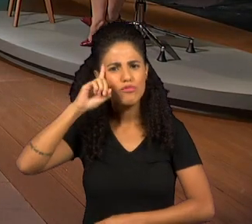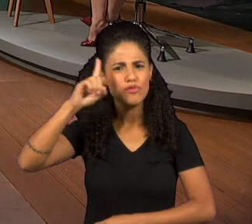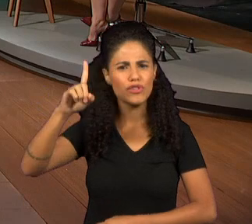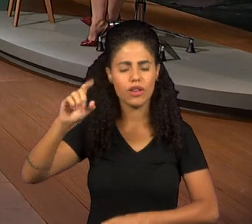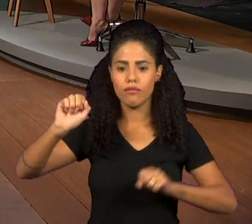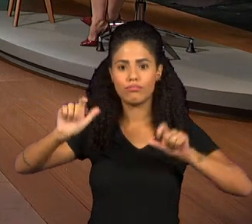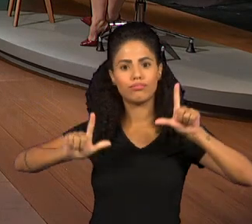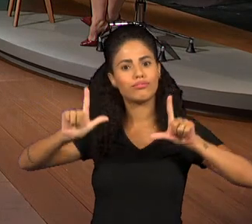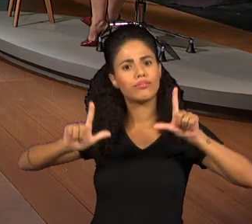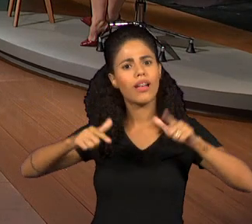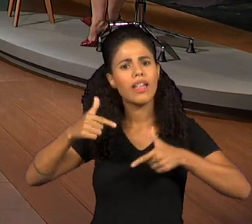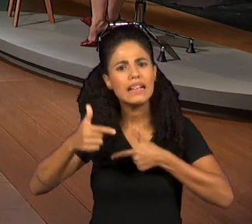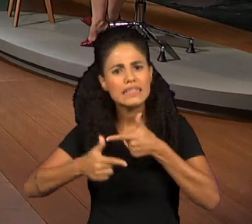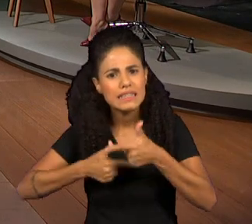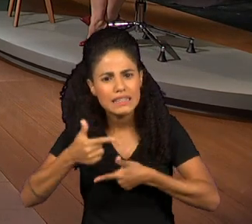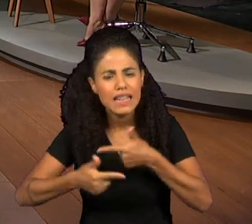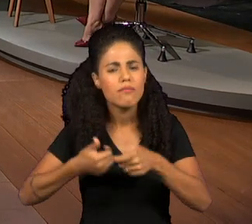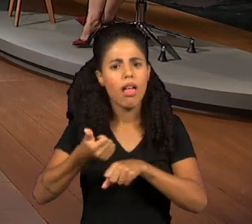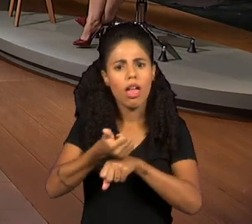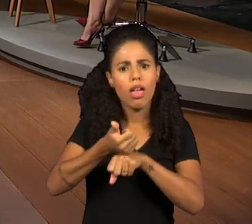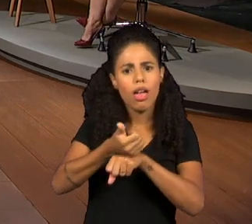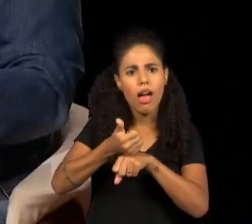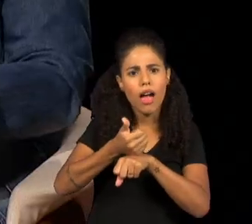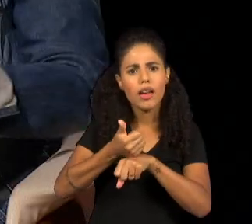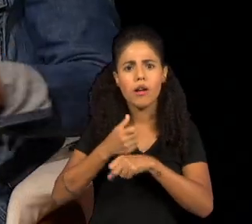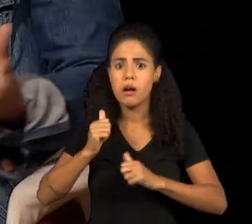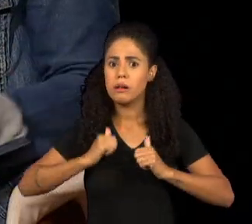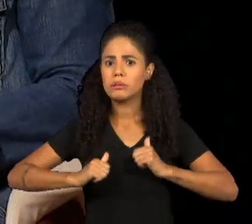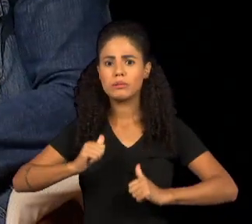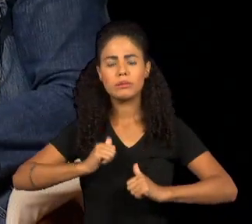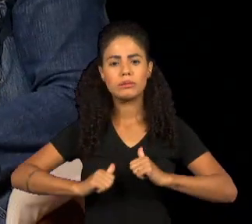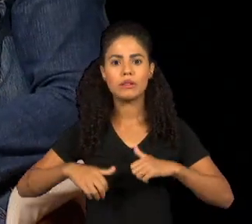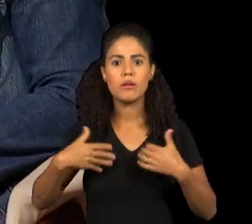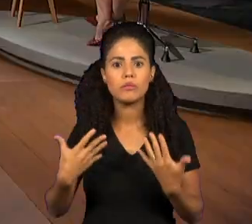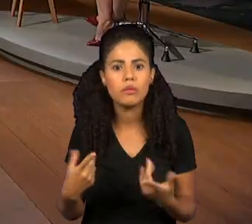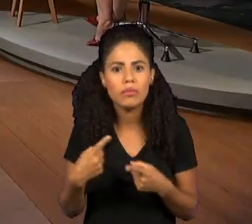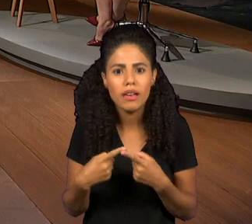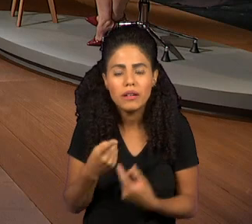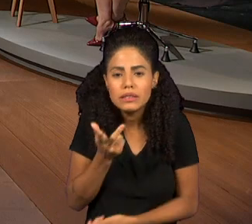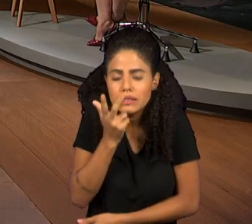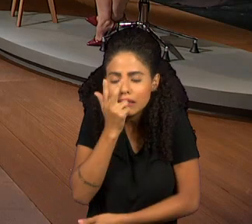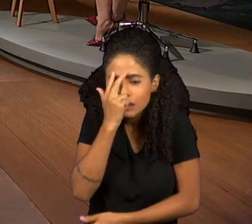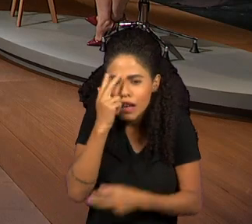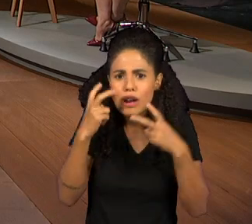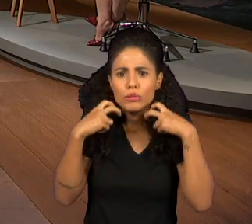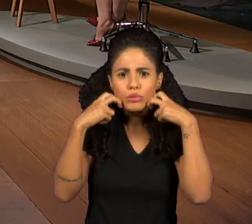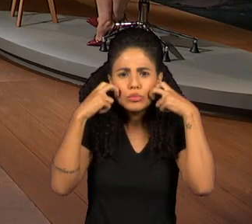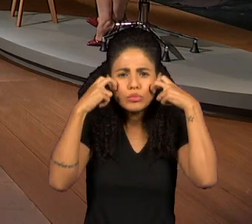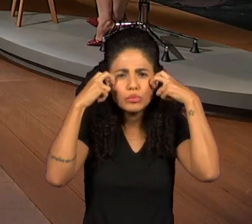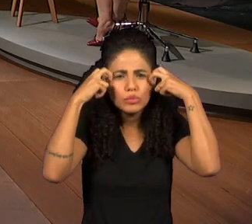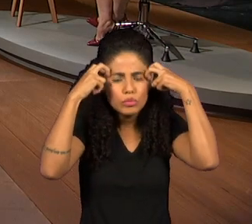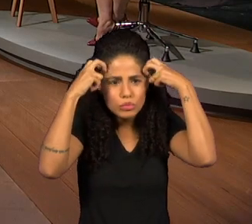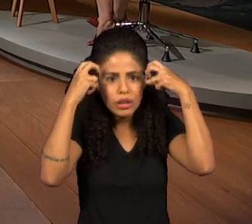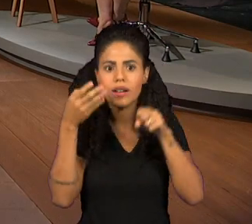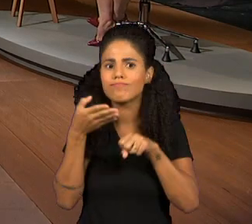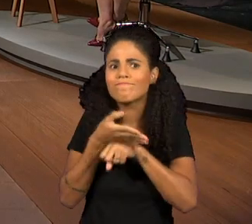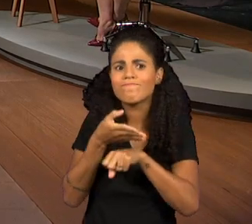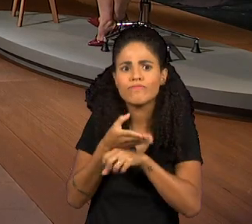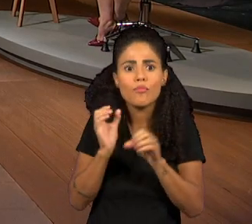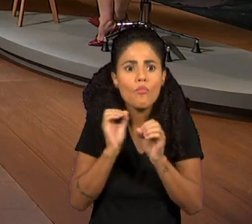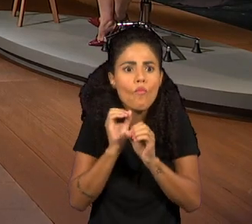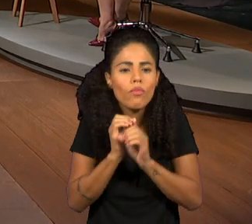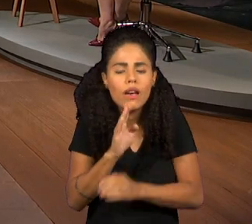público ou, né, pudesse virar uma atriz, também porque estava em Mogi Guaçu. Então, eu não participava muito das coisas, eu era muito